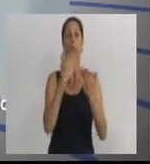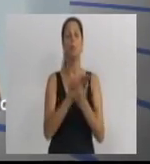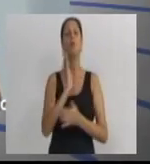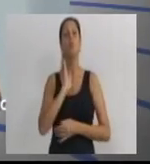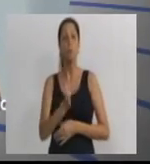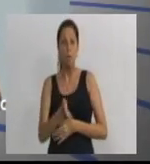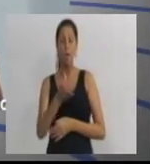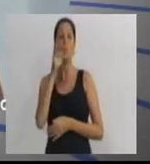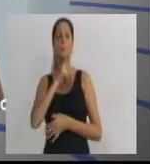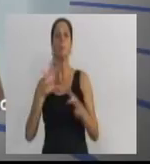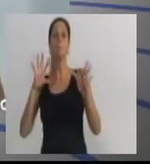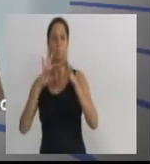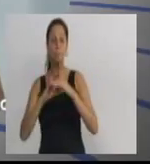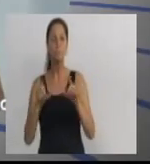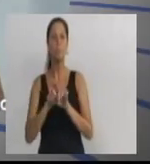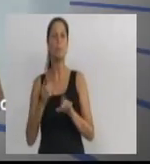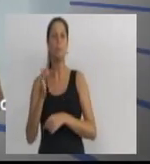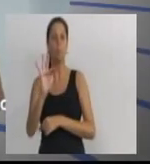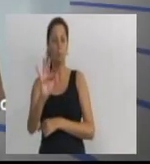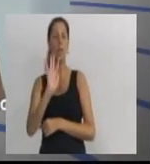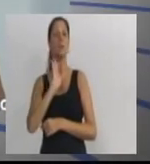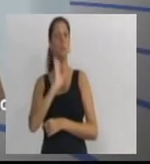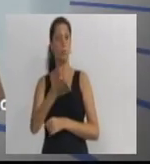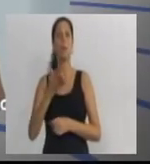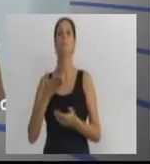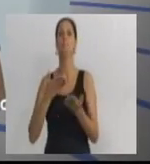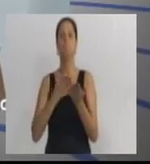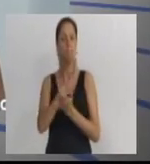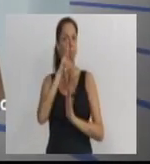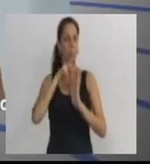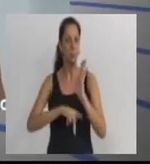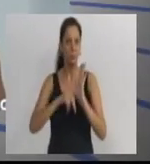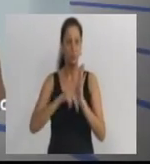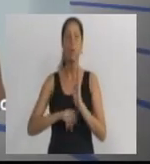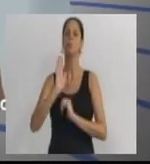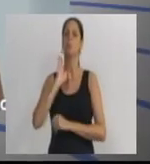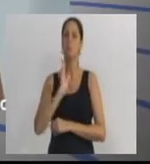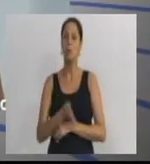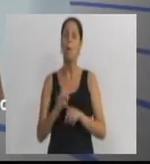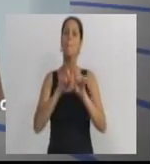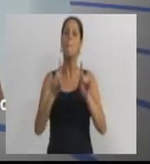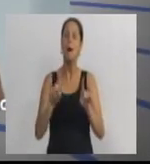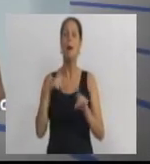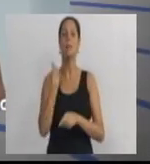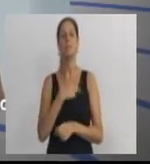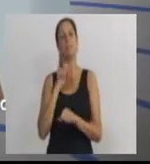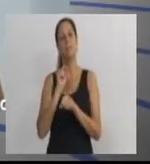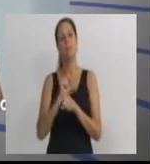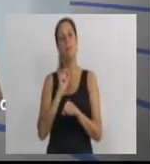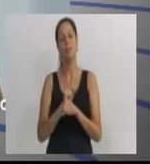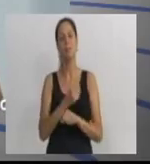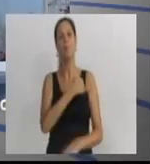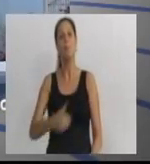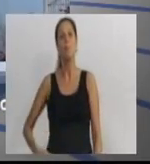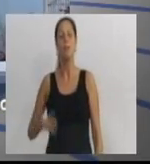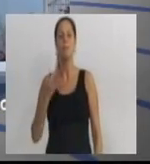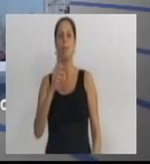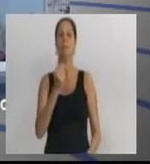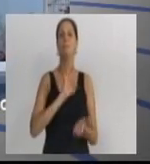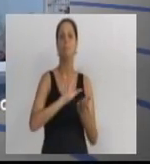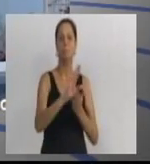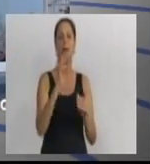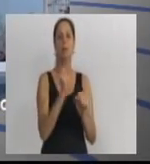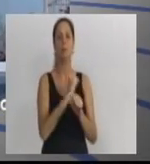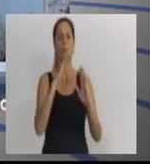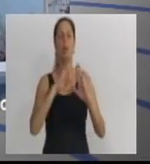junto ao governo federal, eles foram aprovados, foram empenhados, nós estamos aguardando a liberação do governo federal. Resumindo